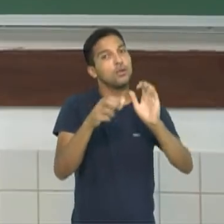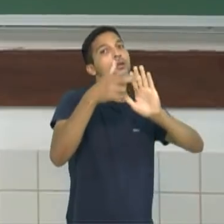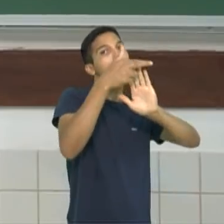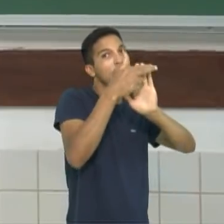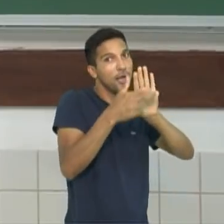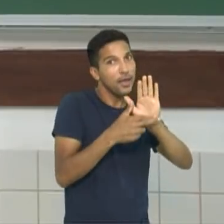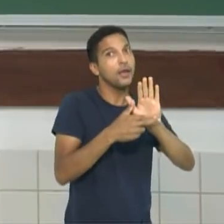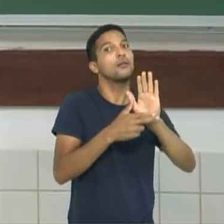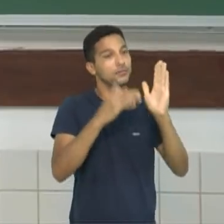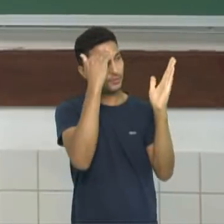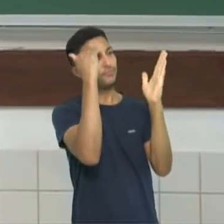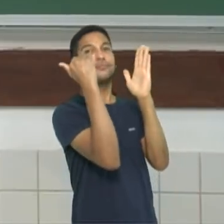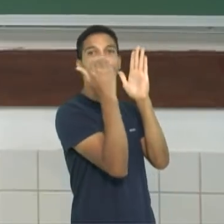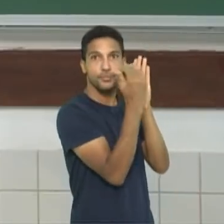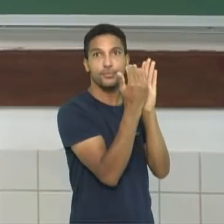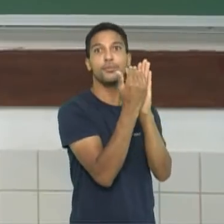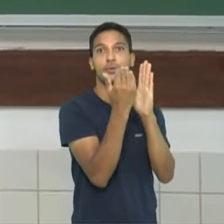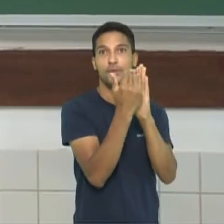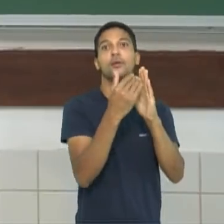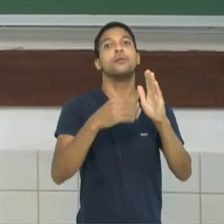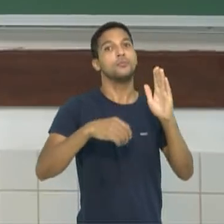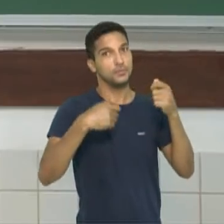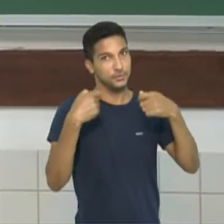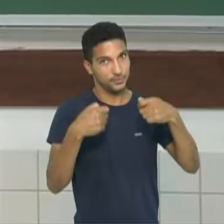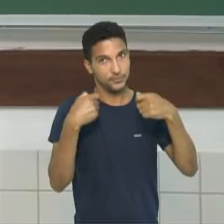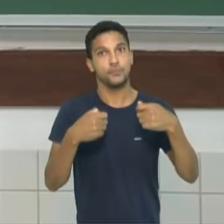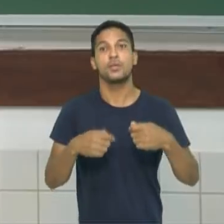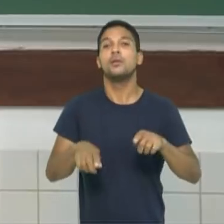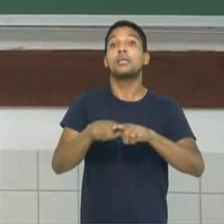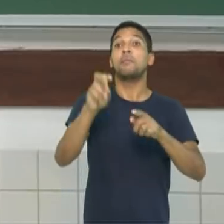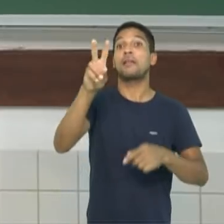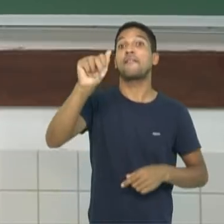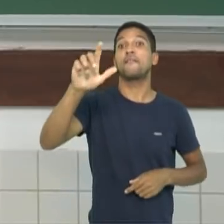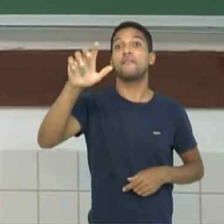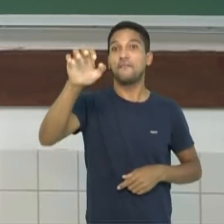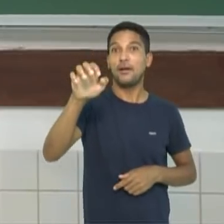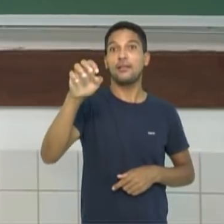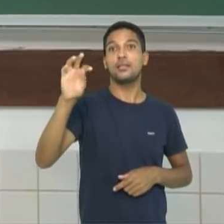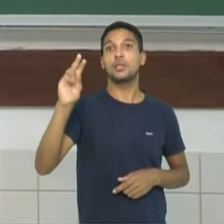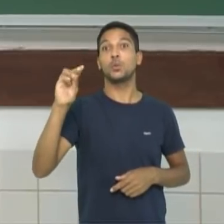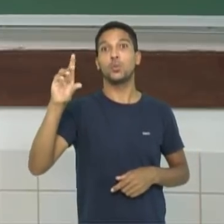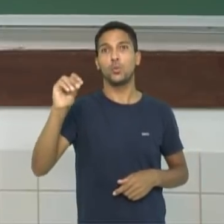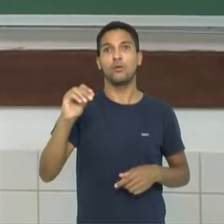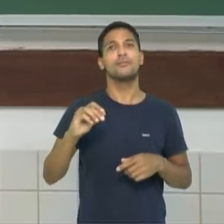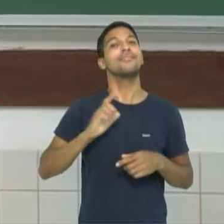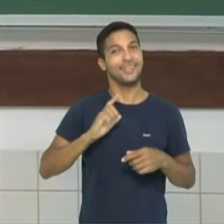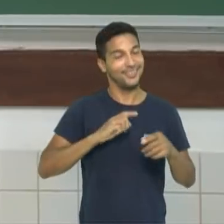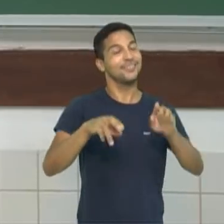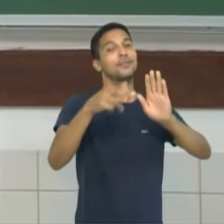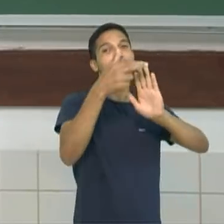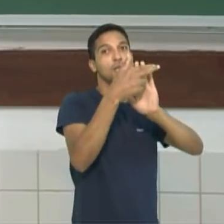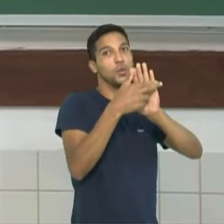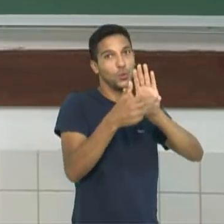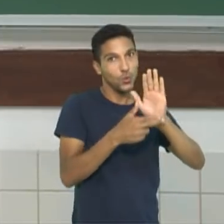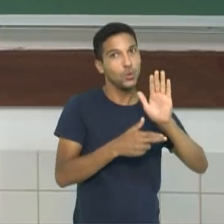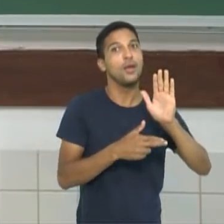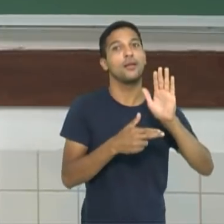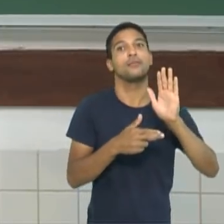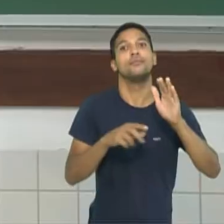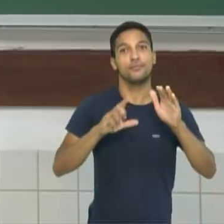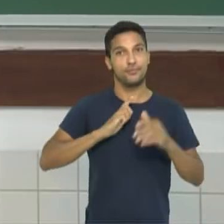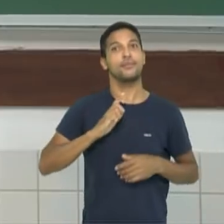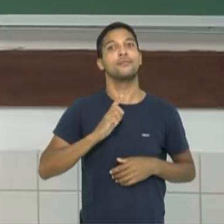ser cumpridas, tá? Até o Vale Tudo, apesar do nome, tem as suas regras e tem as suas